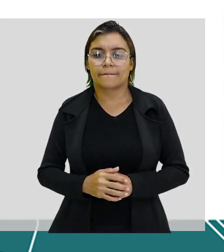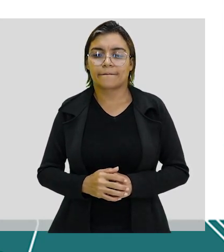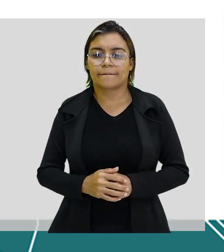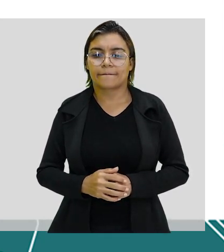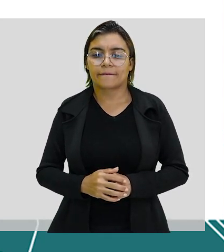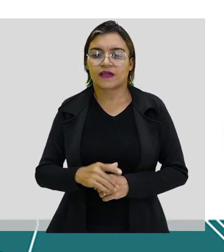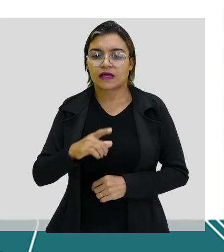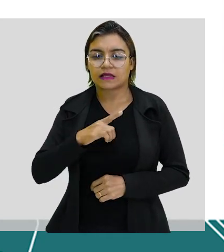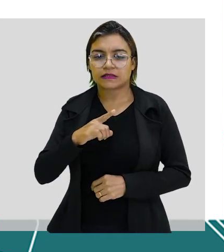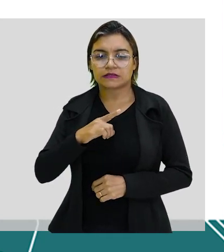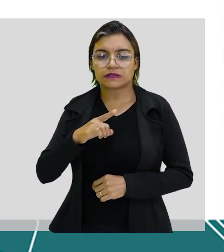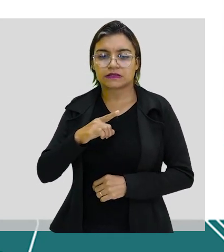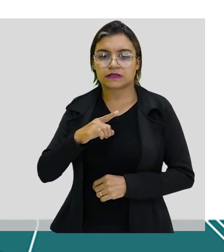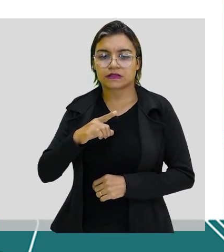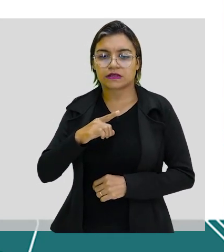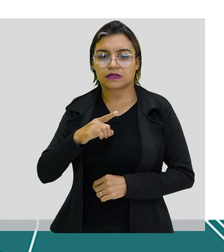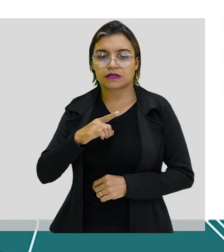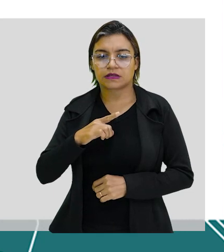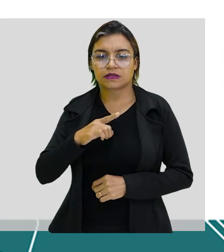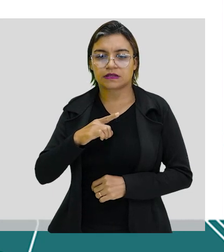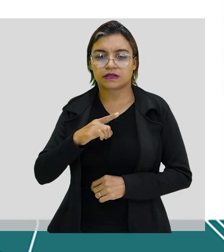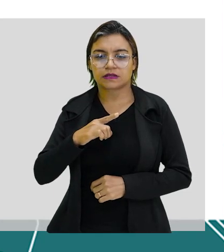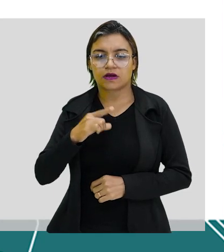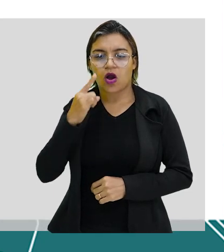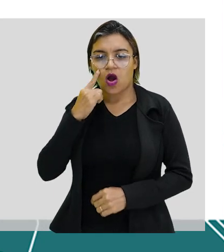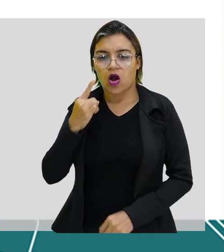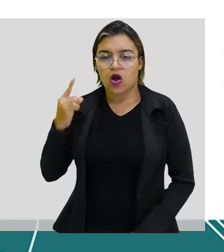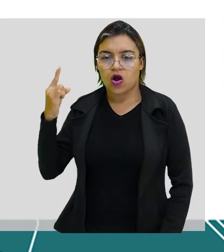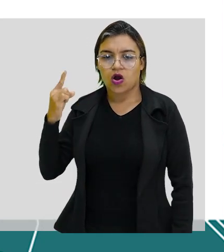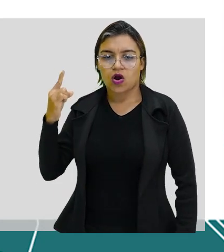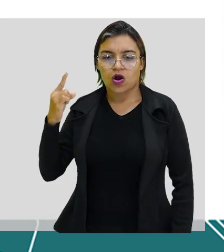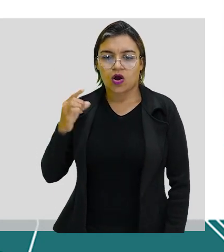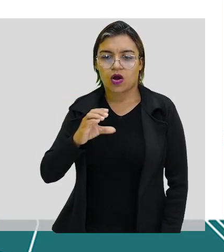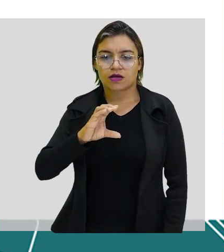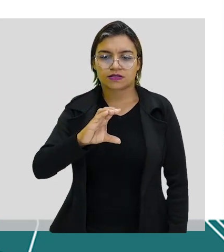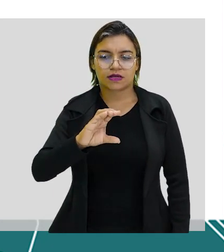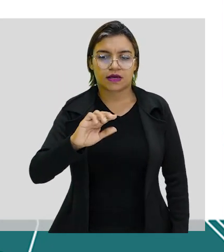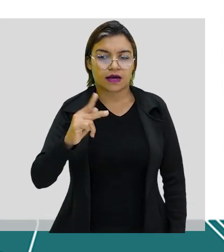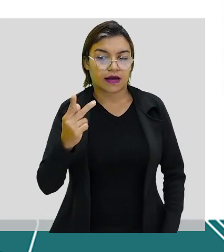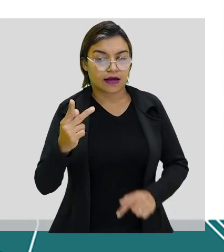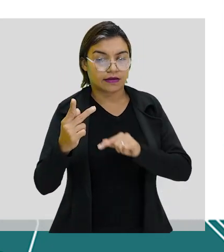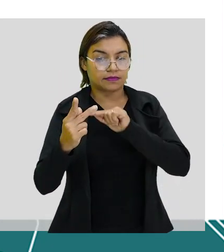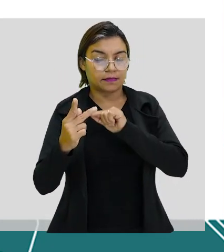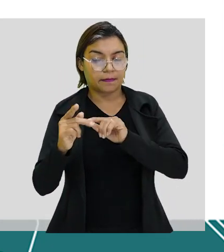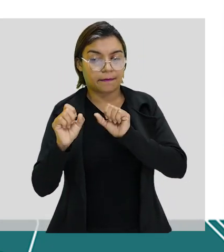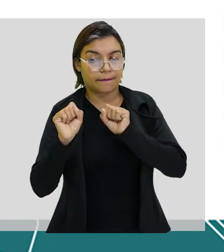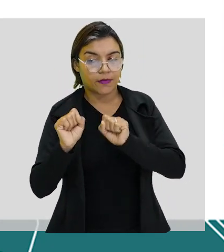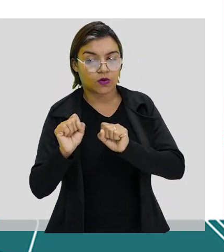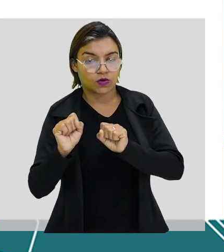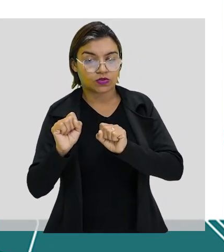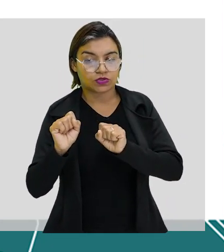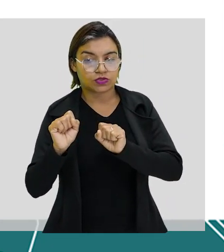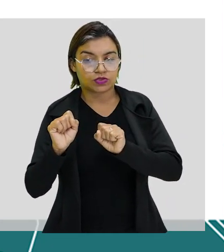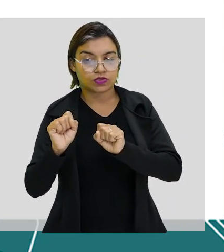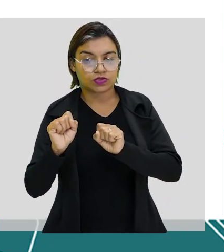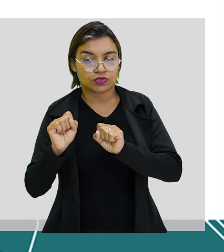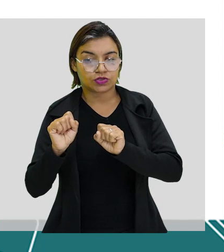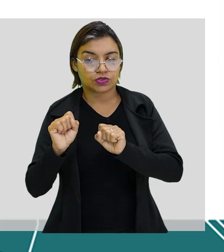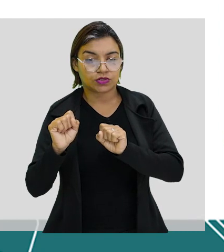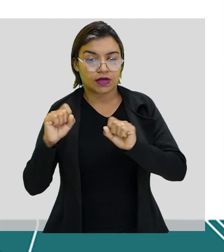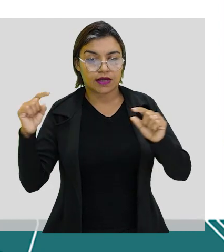provido de uma chave CH, né, representado lá, que pode ser ligada no ponto A ou